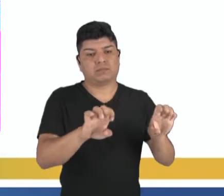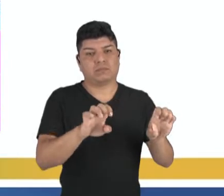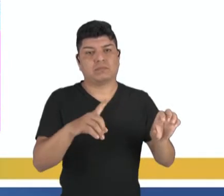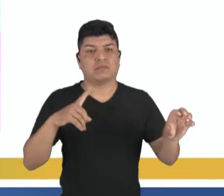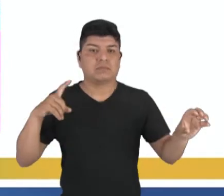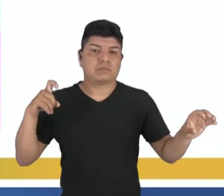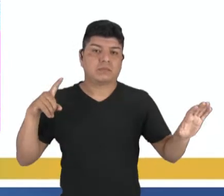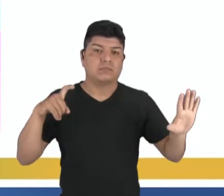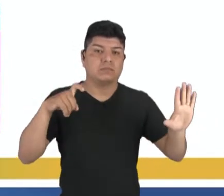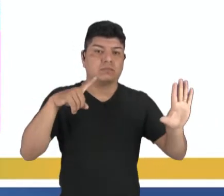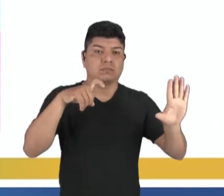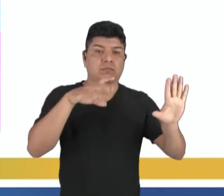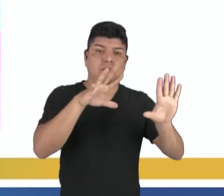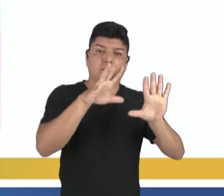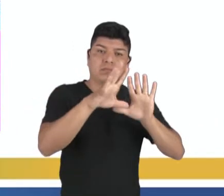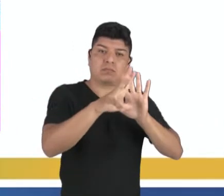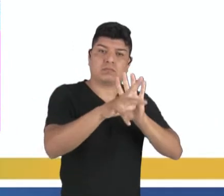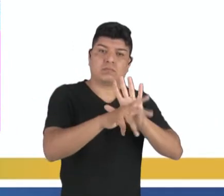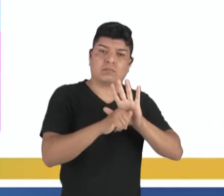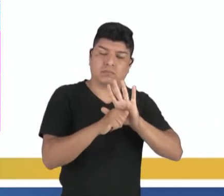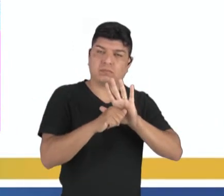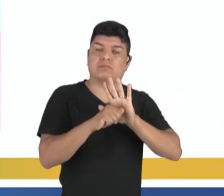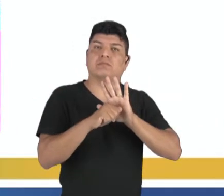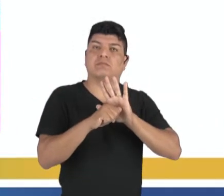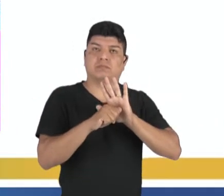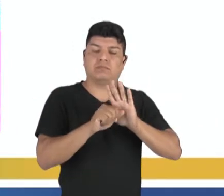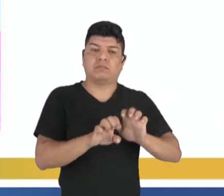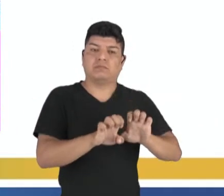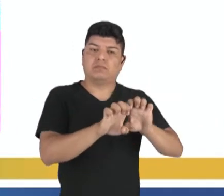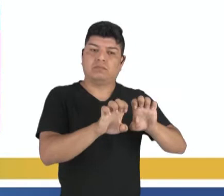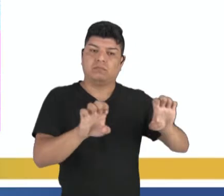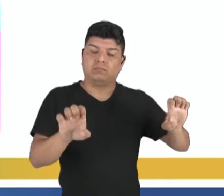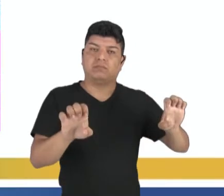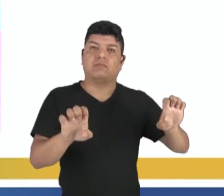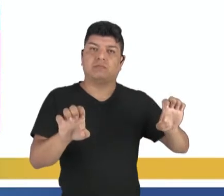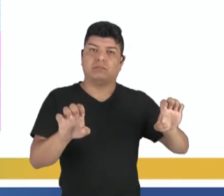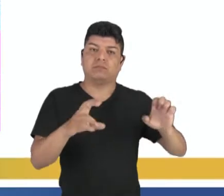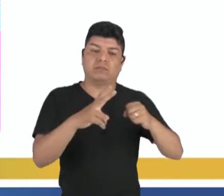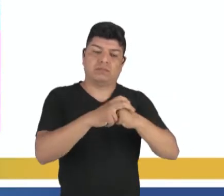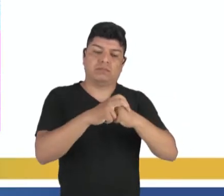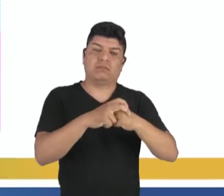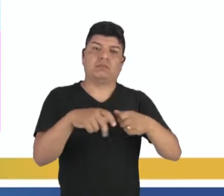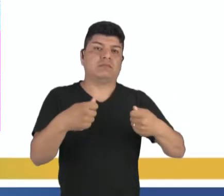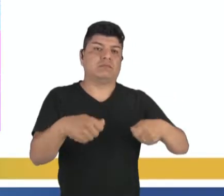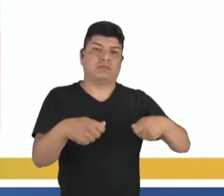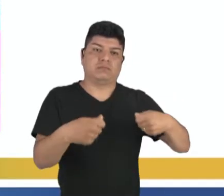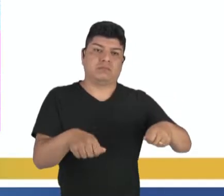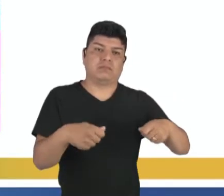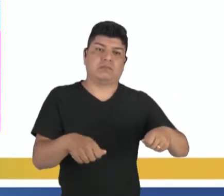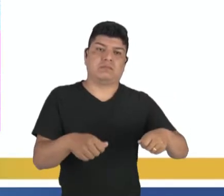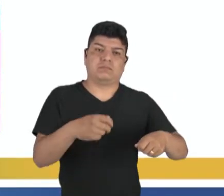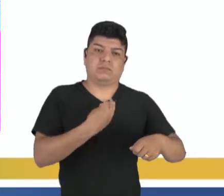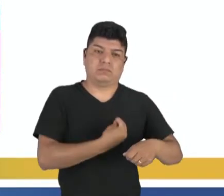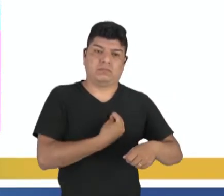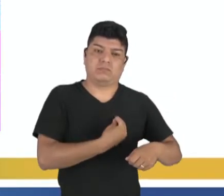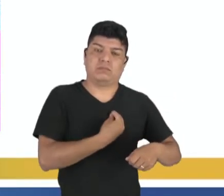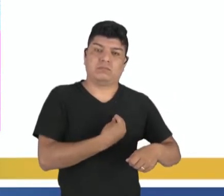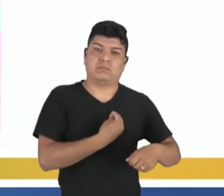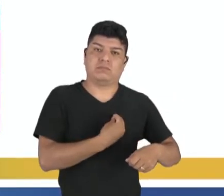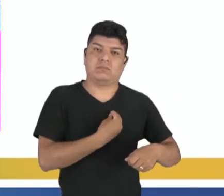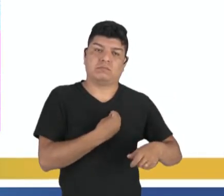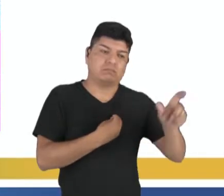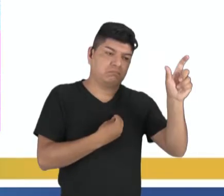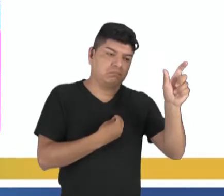para conseguir roubar dessa estrutura. Certamente, quando a gente fala dos vírus, ele vai precisar de um ser vivo, de um